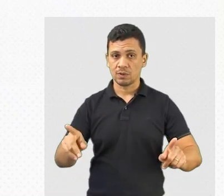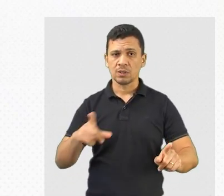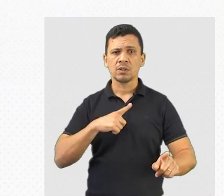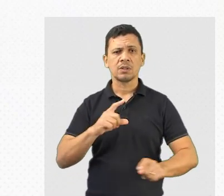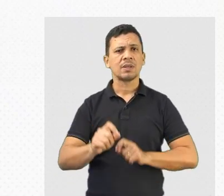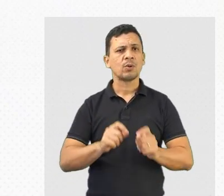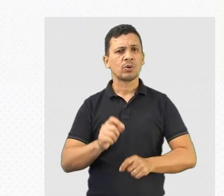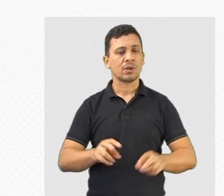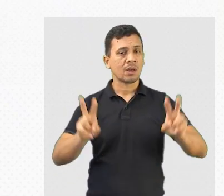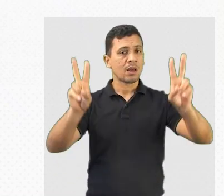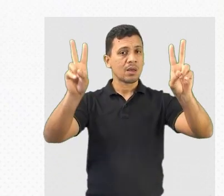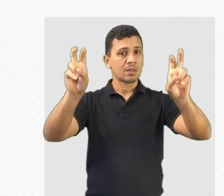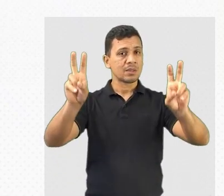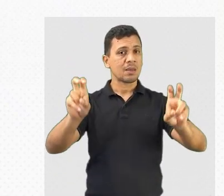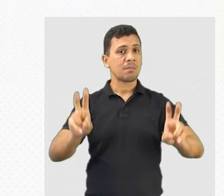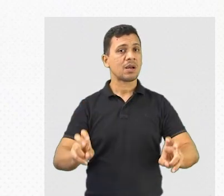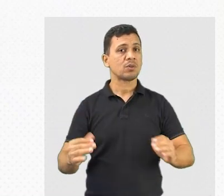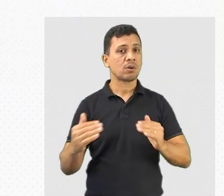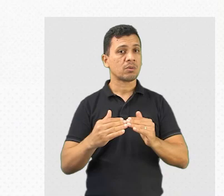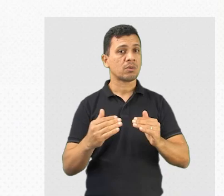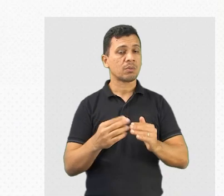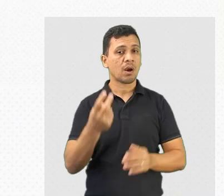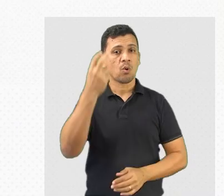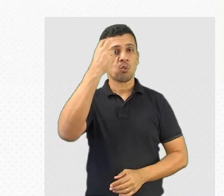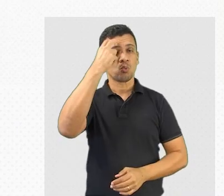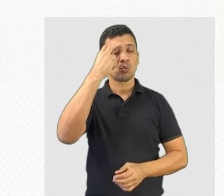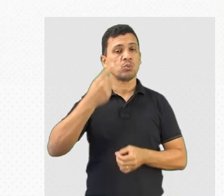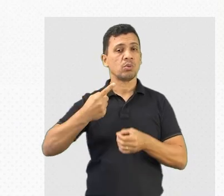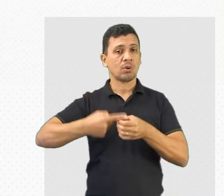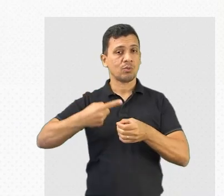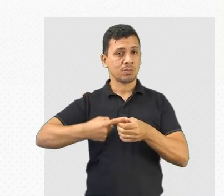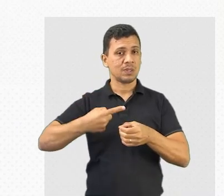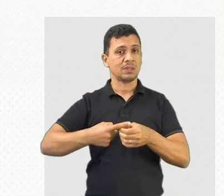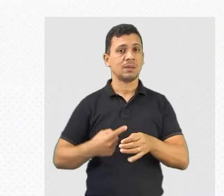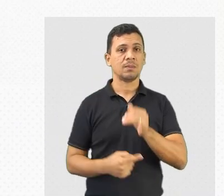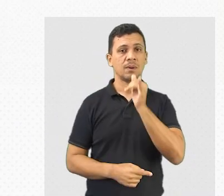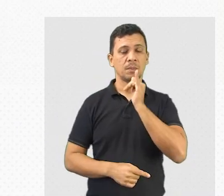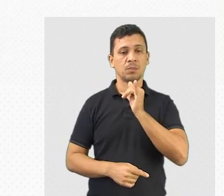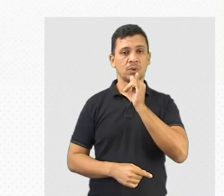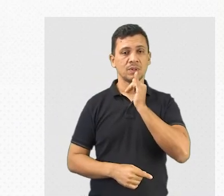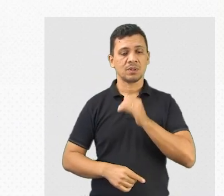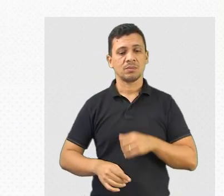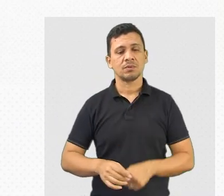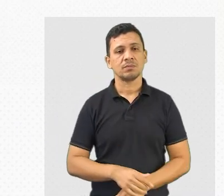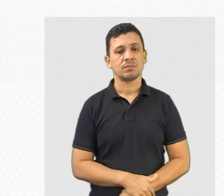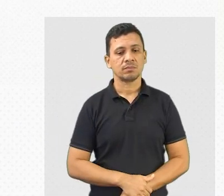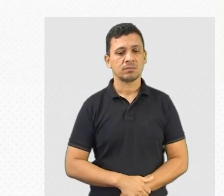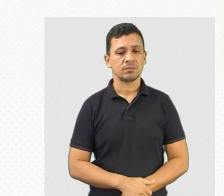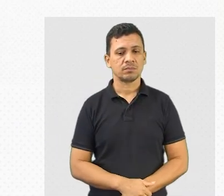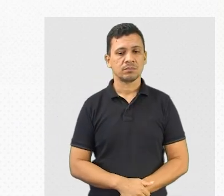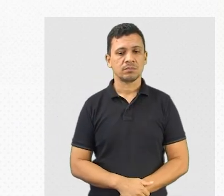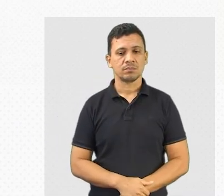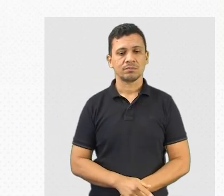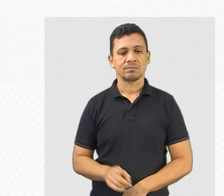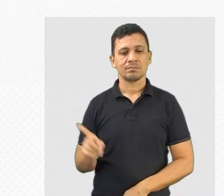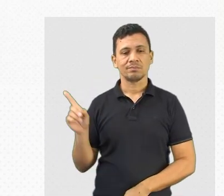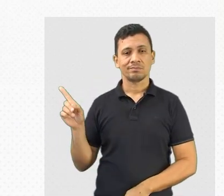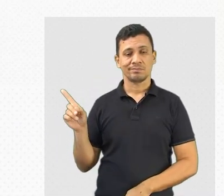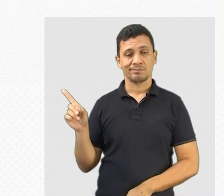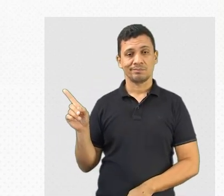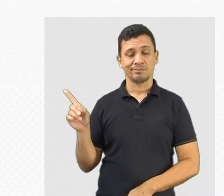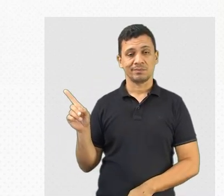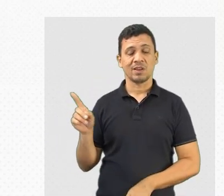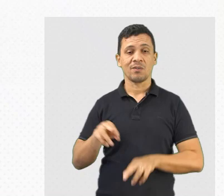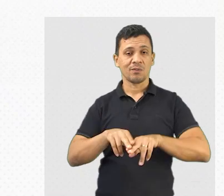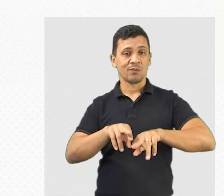trazem temáticas que se associam à cultura urbana. Por exemplo, Kendrick Lamar, Cardi B e